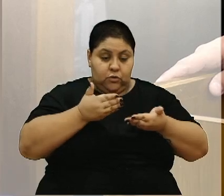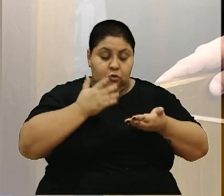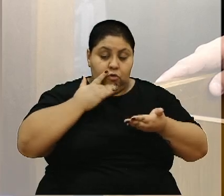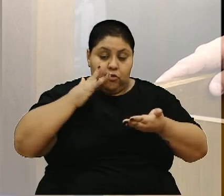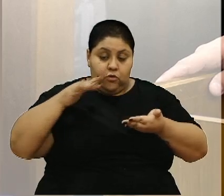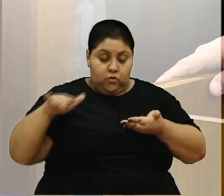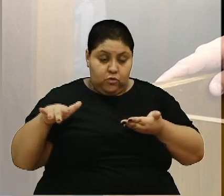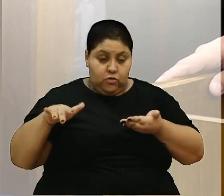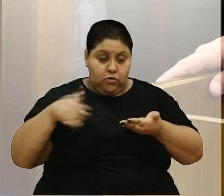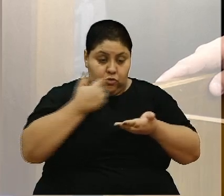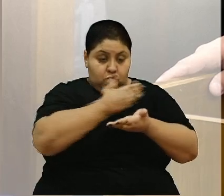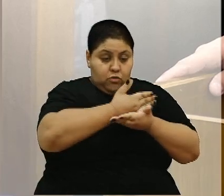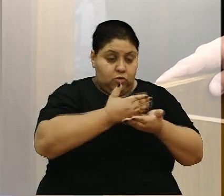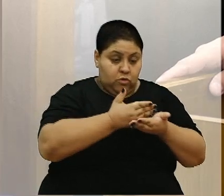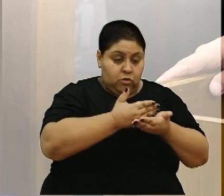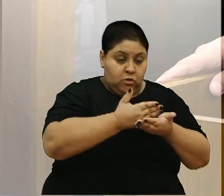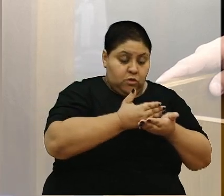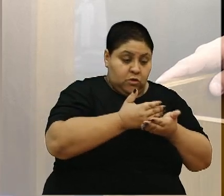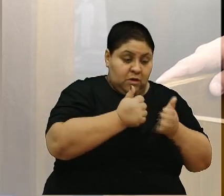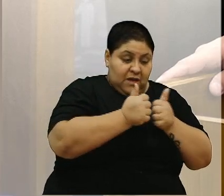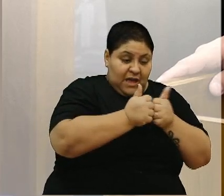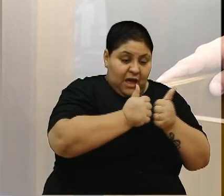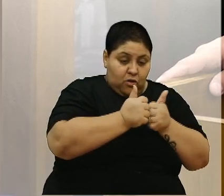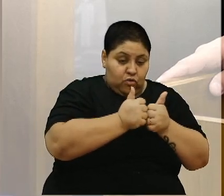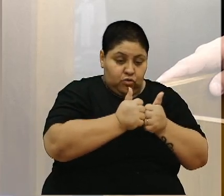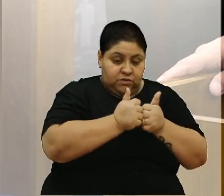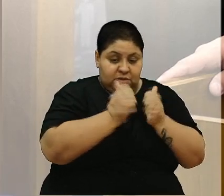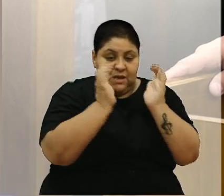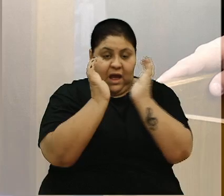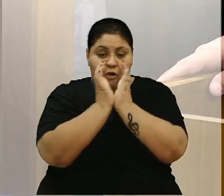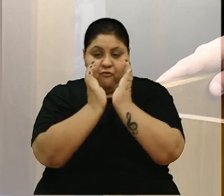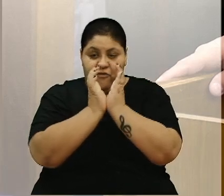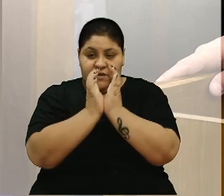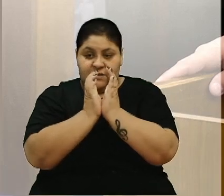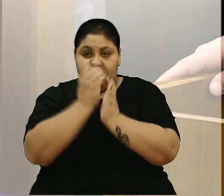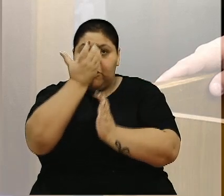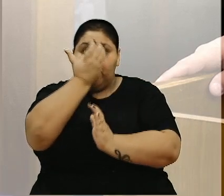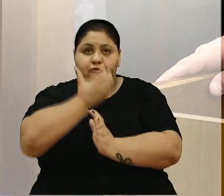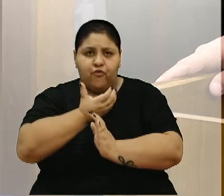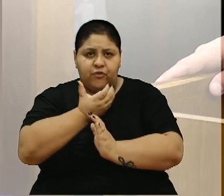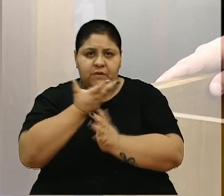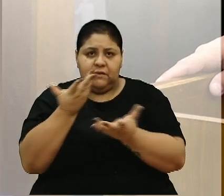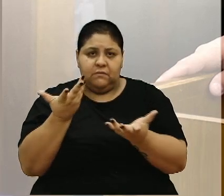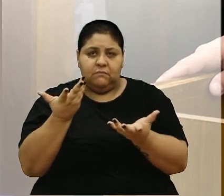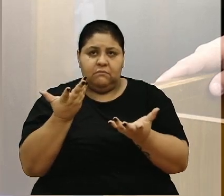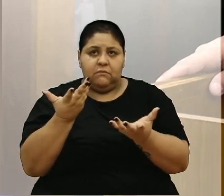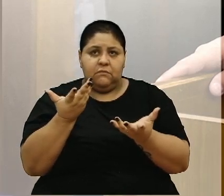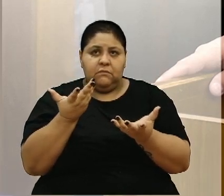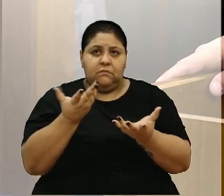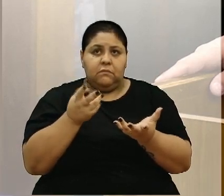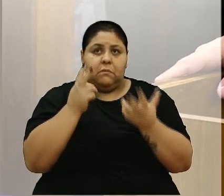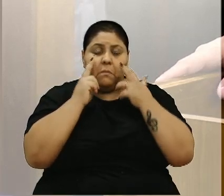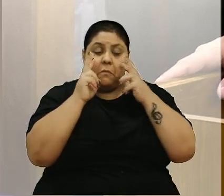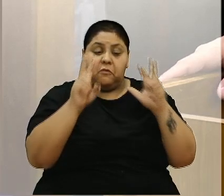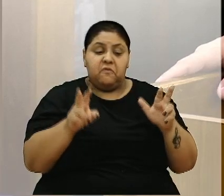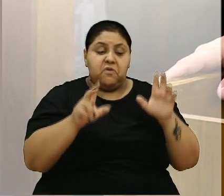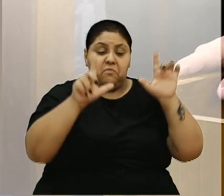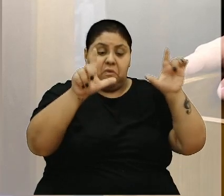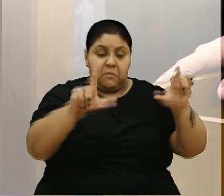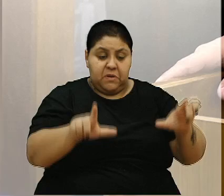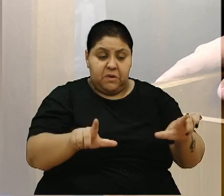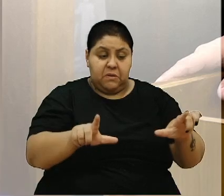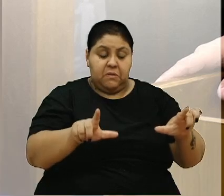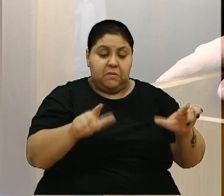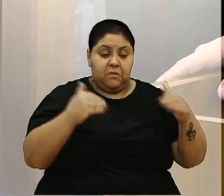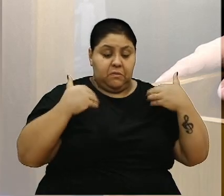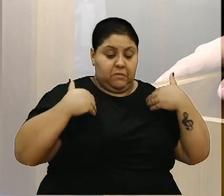anos iniciais com arroz, alface e bergamota. Estou vendo aqui uma mesa com uma criança, né, com uma